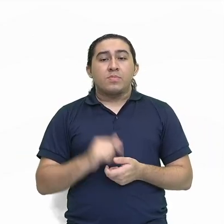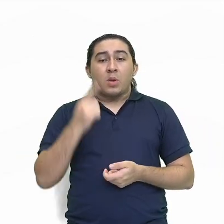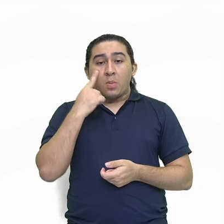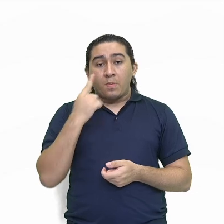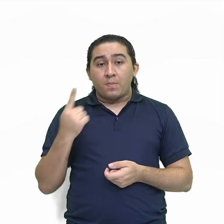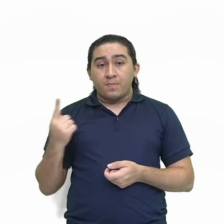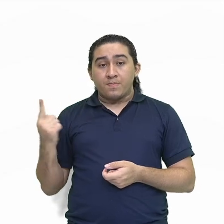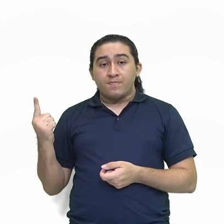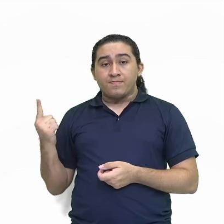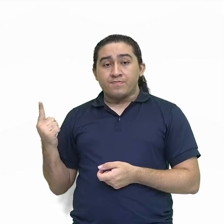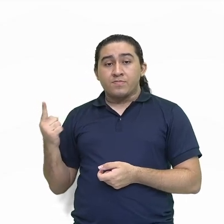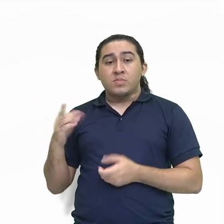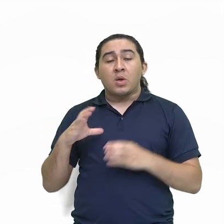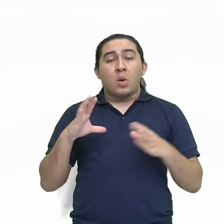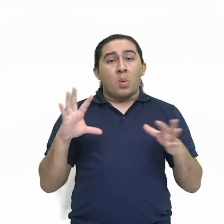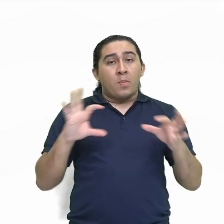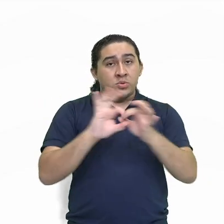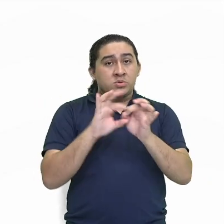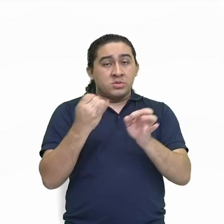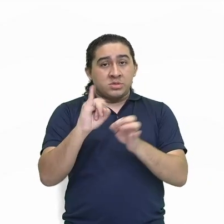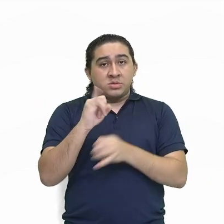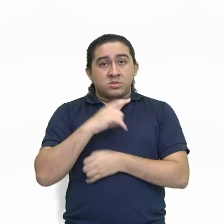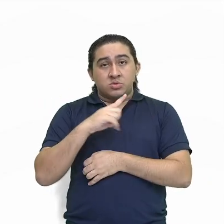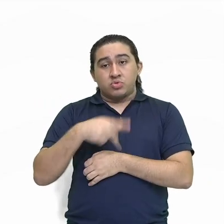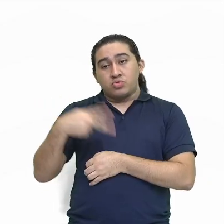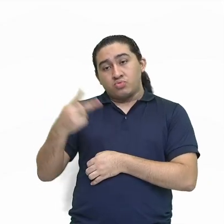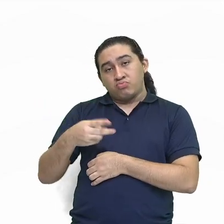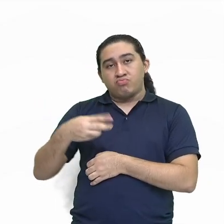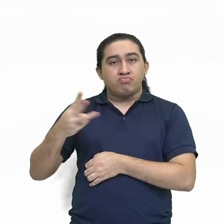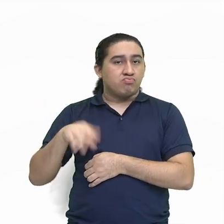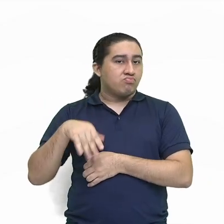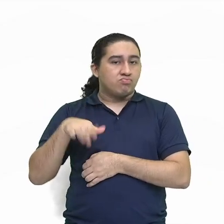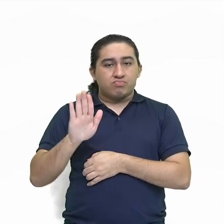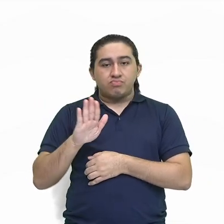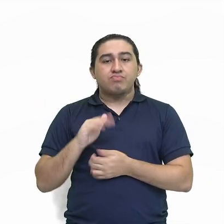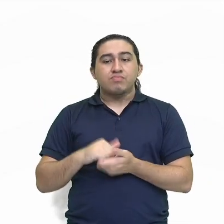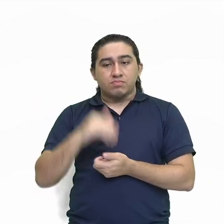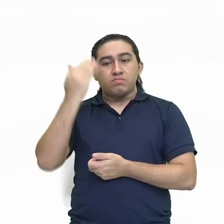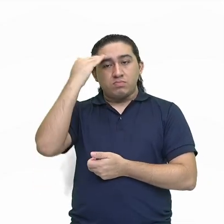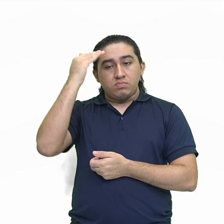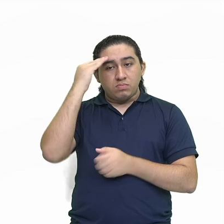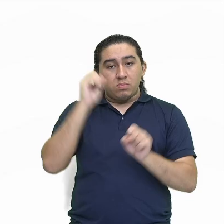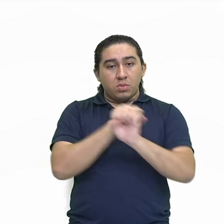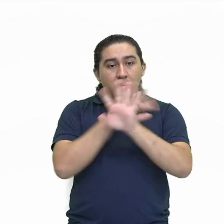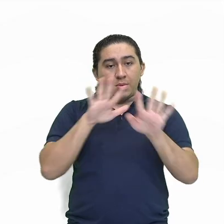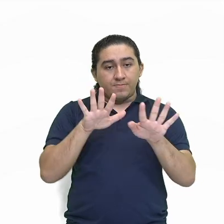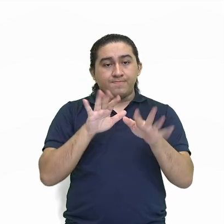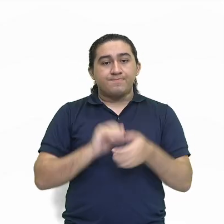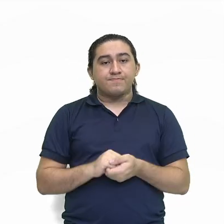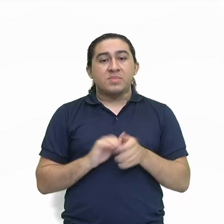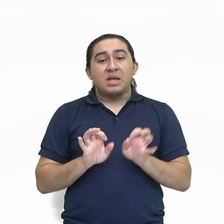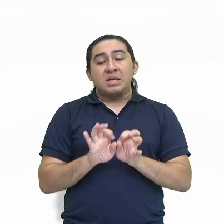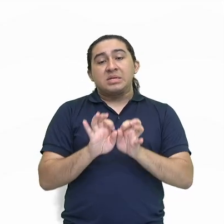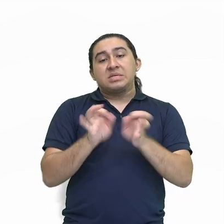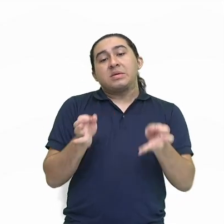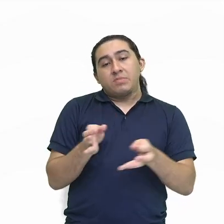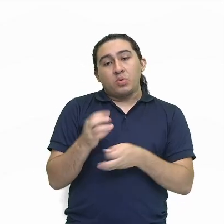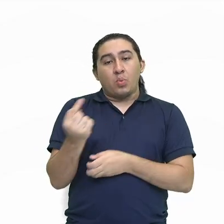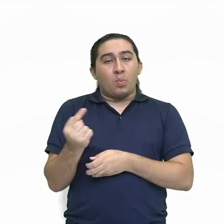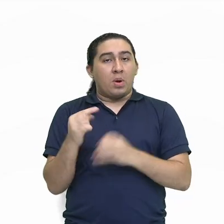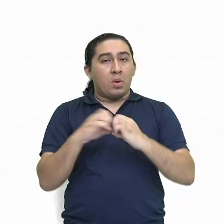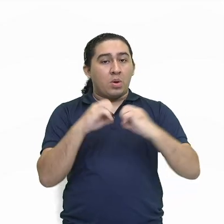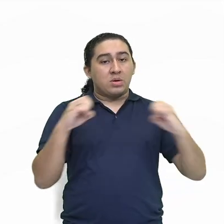uma oração, 2, 3, tá? Então, entendam bem isso. Simples, uma única